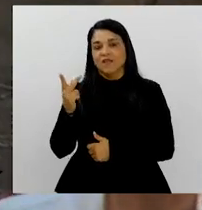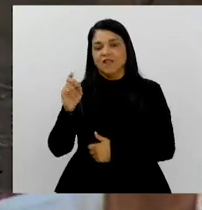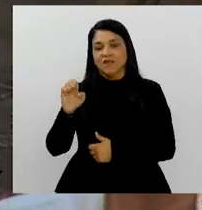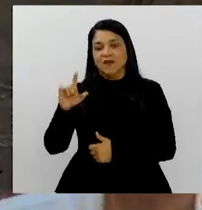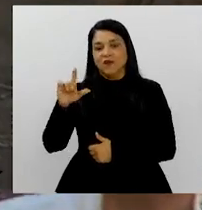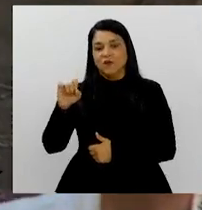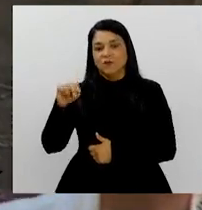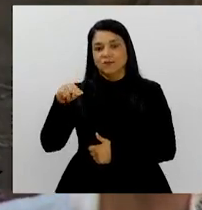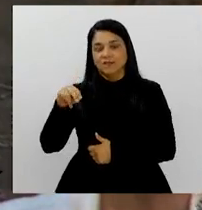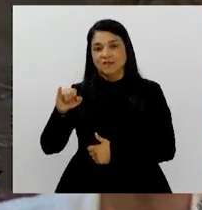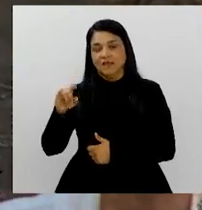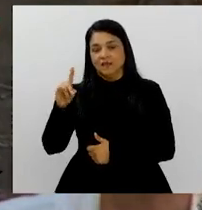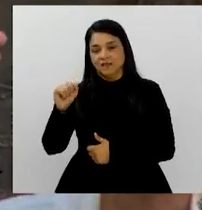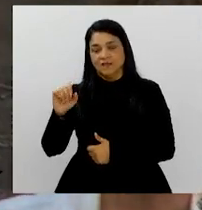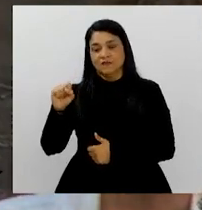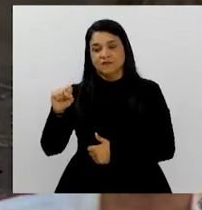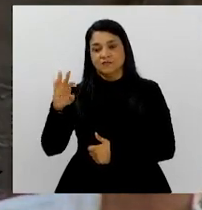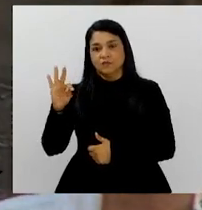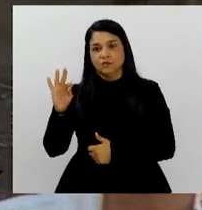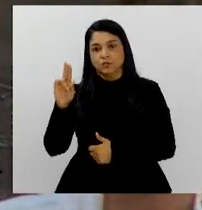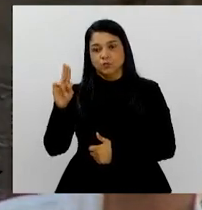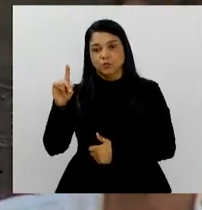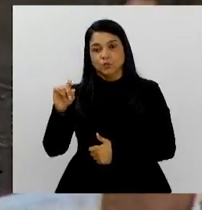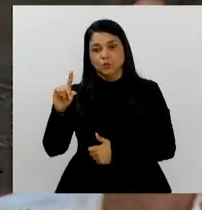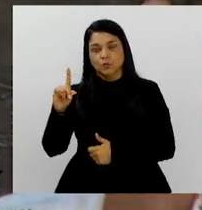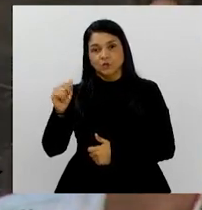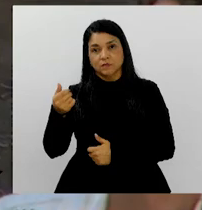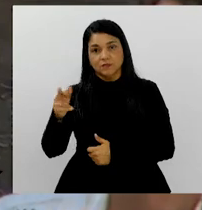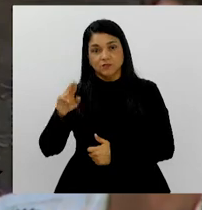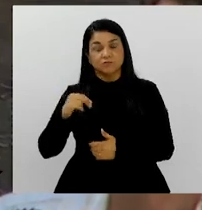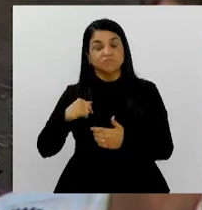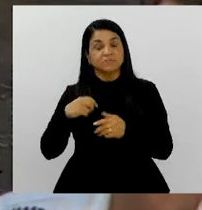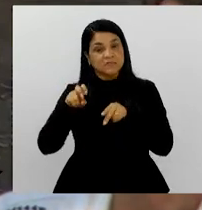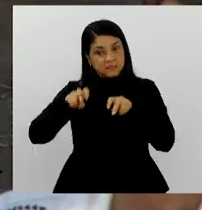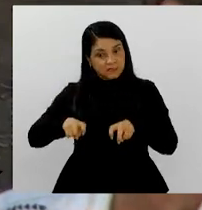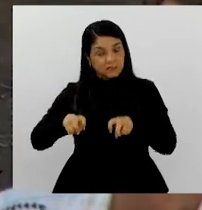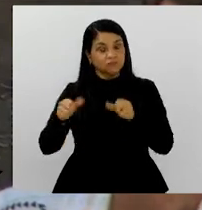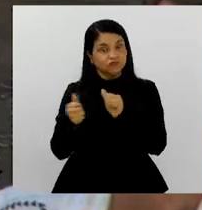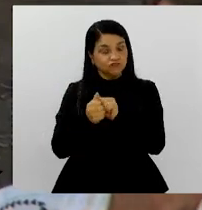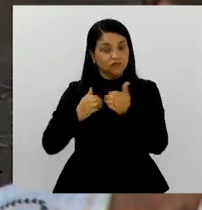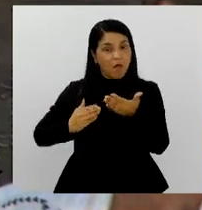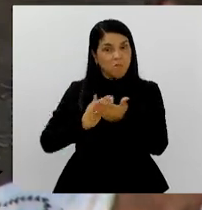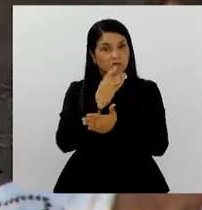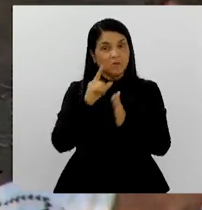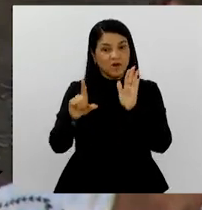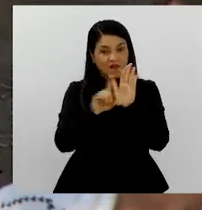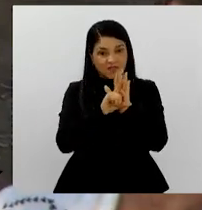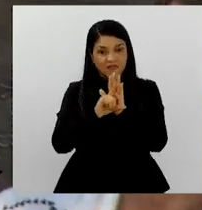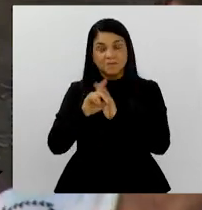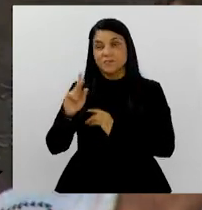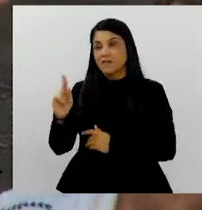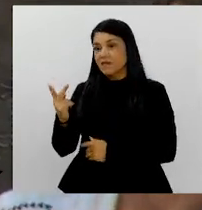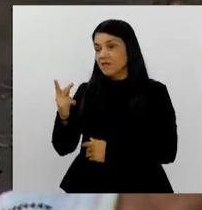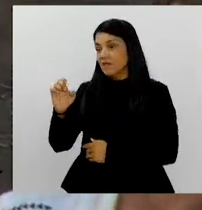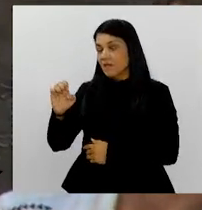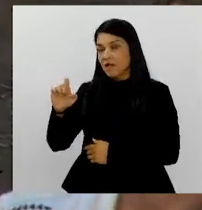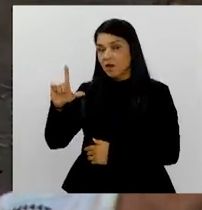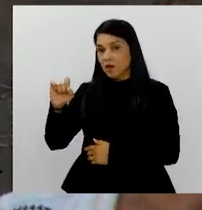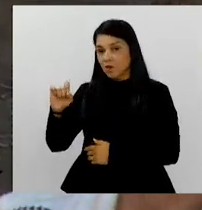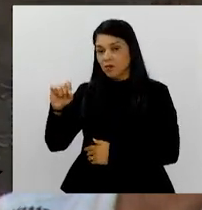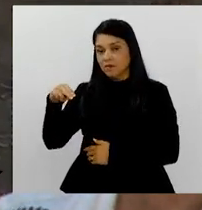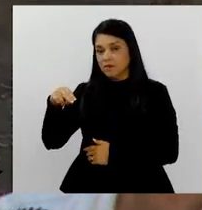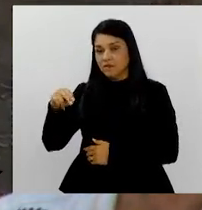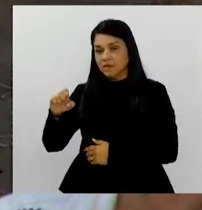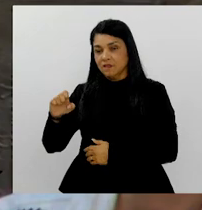nesse plenário, sentado ao lado da Eloneida, aprovamos muitas leis, inclusive em conjunto. A Eloneida, além de ser uma feminista,